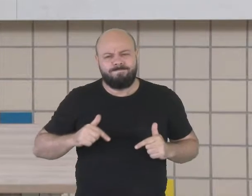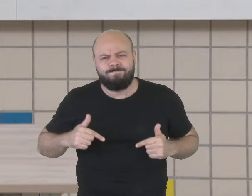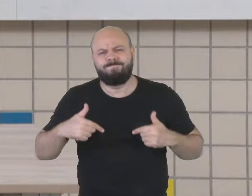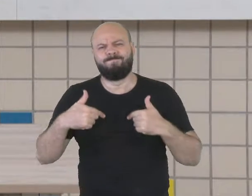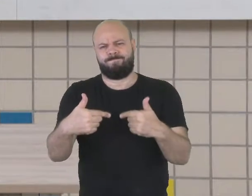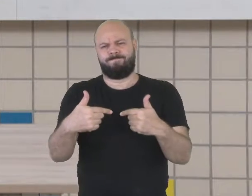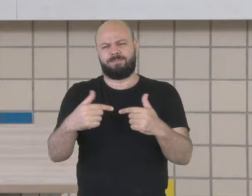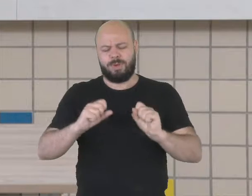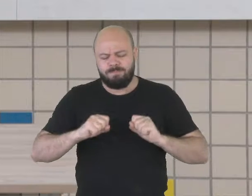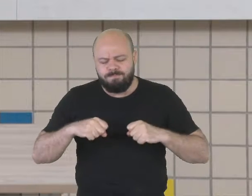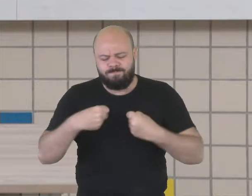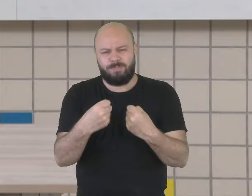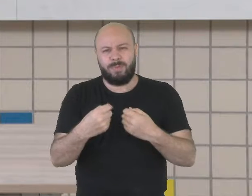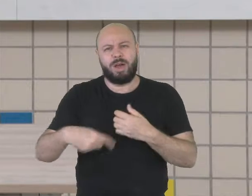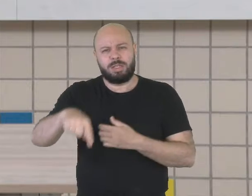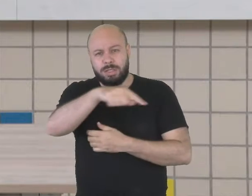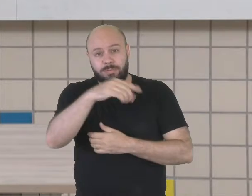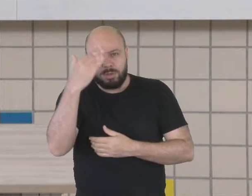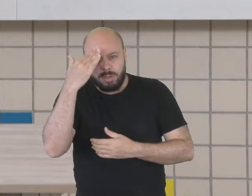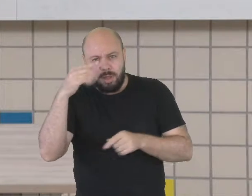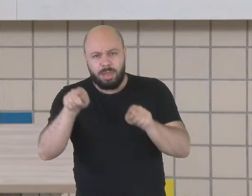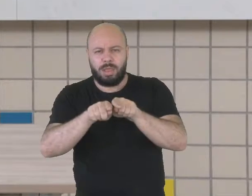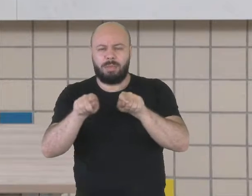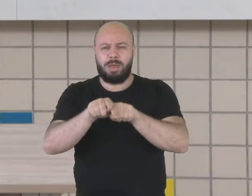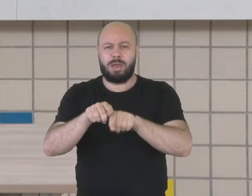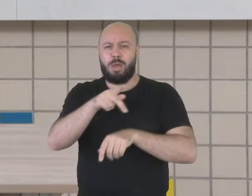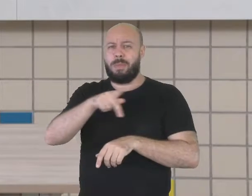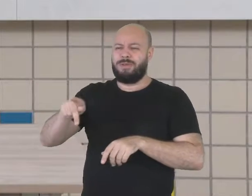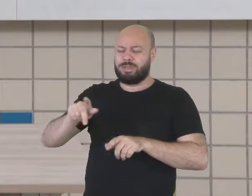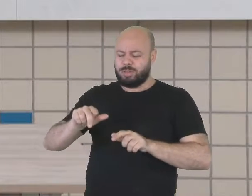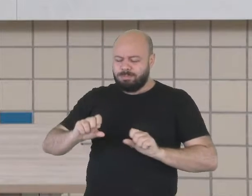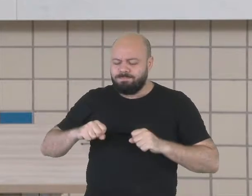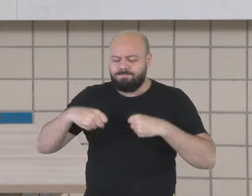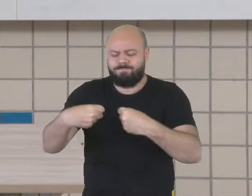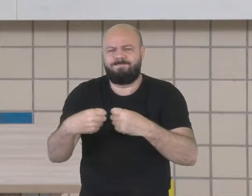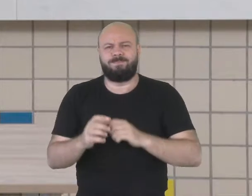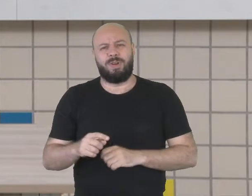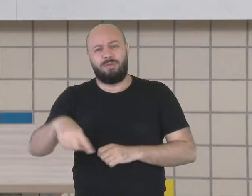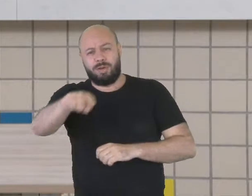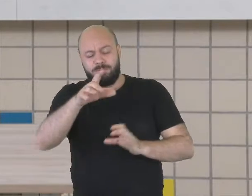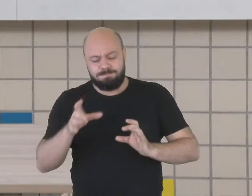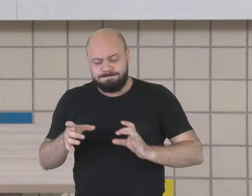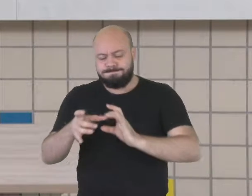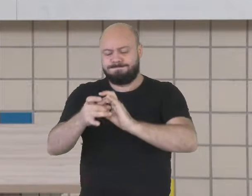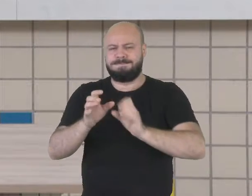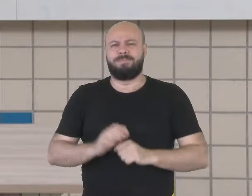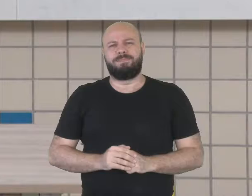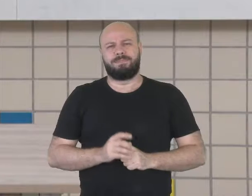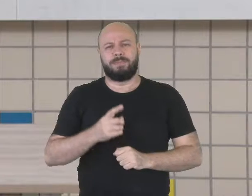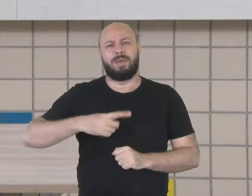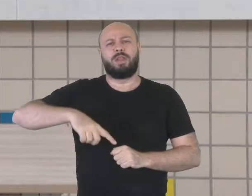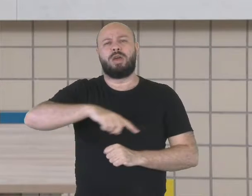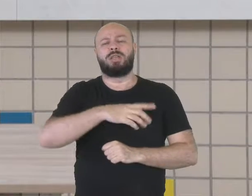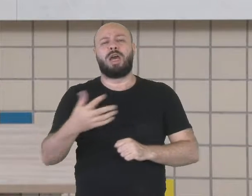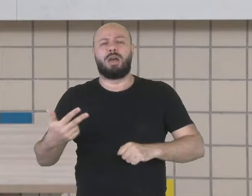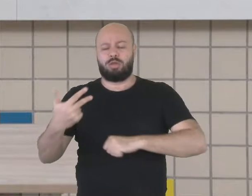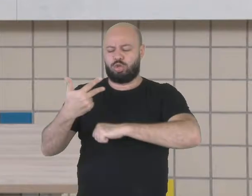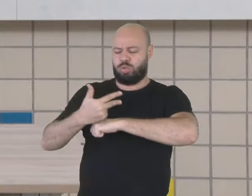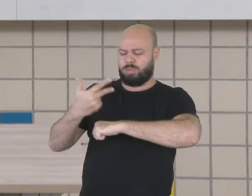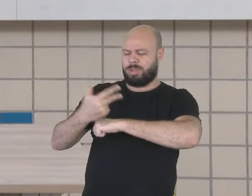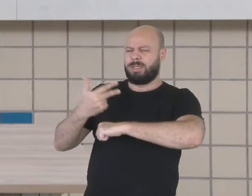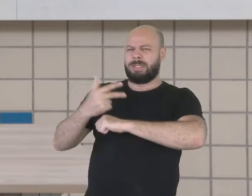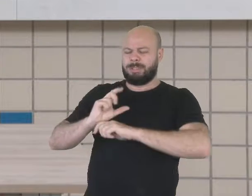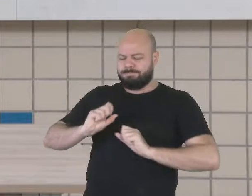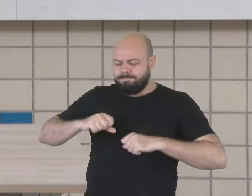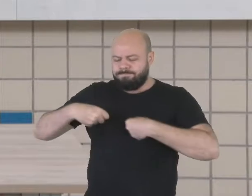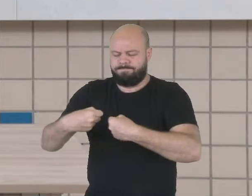vocês também se esforçaram muito. Nós, professores, nos esforçamos muito. Nós que estamos aqui gravando, nos esforçamos,